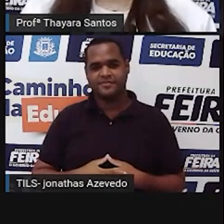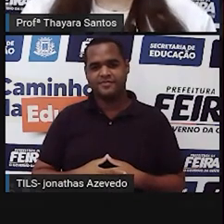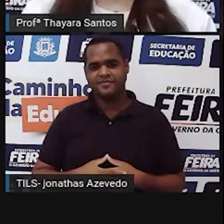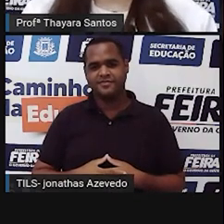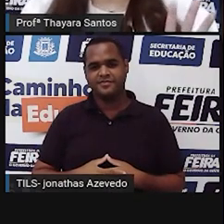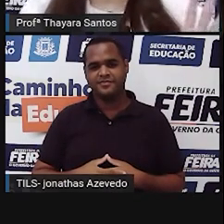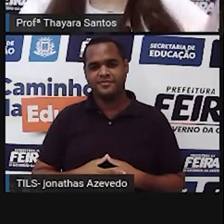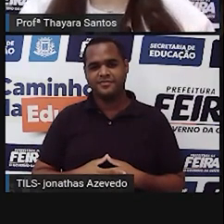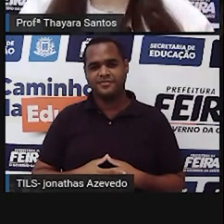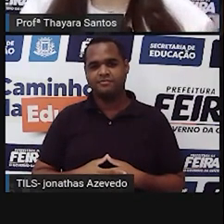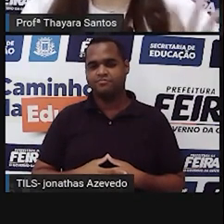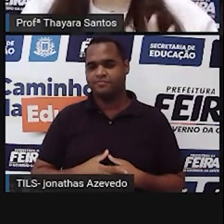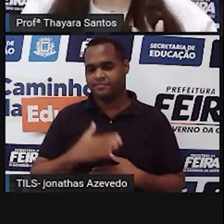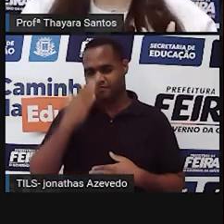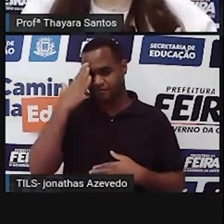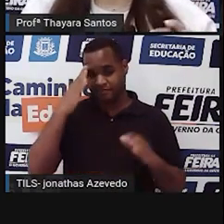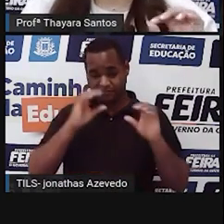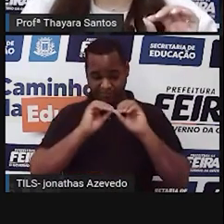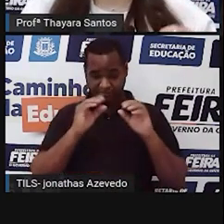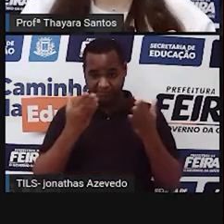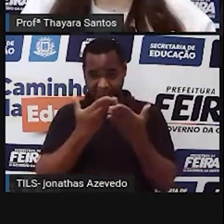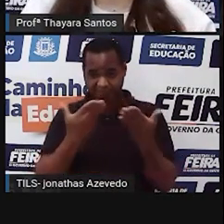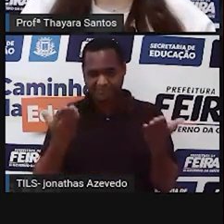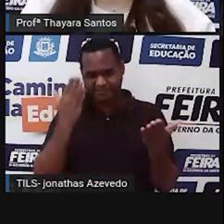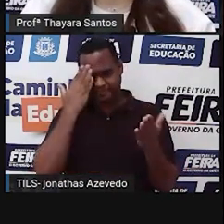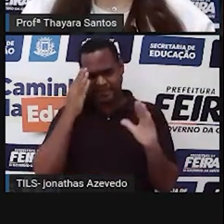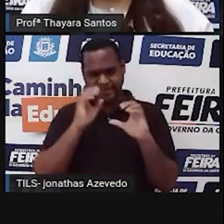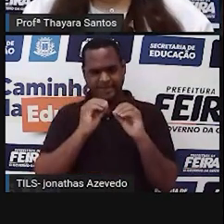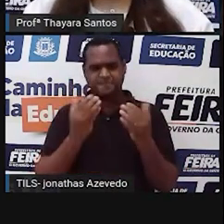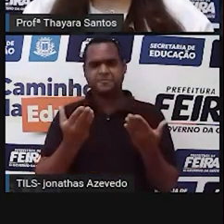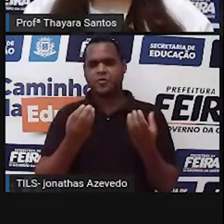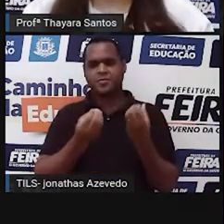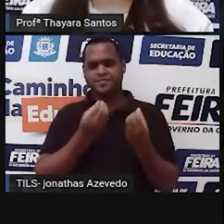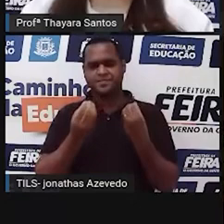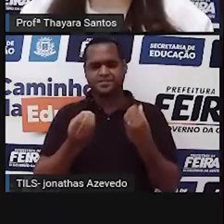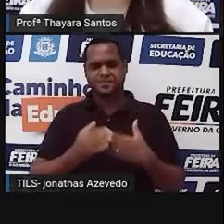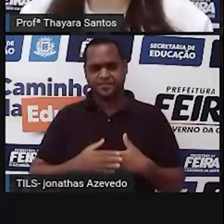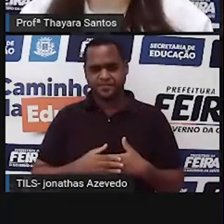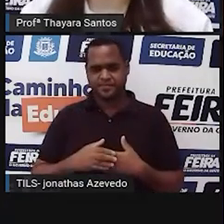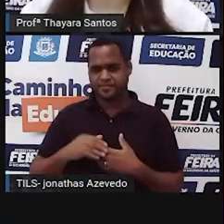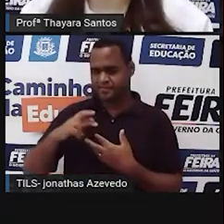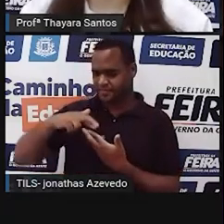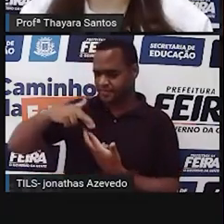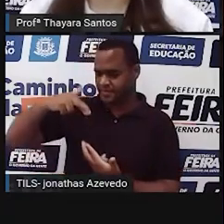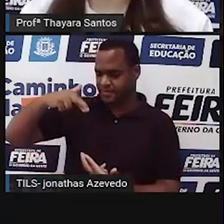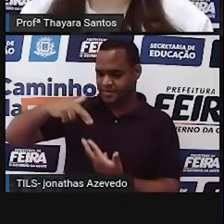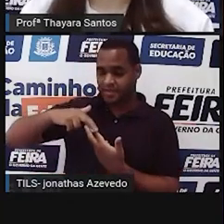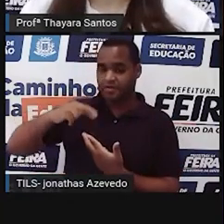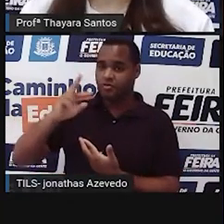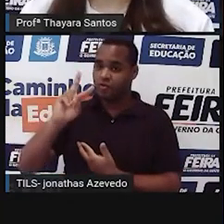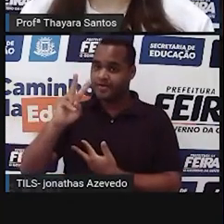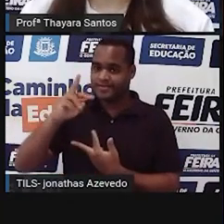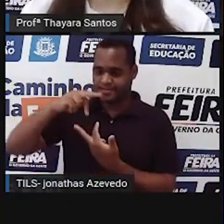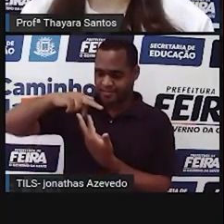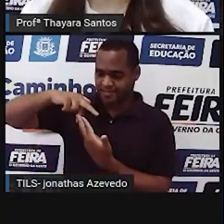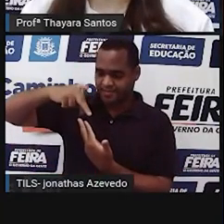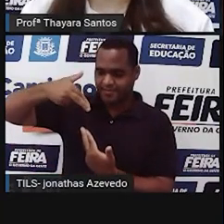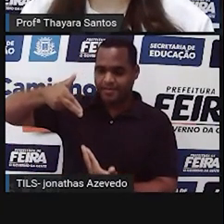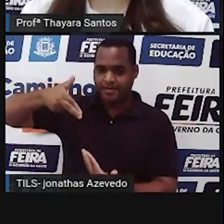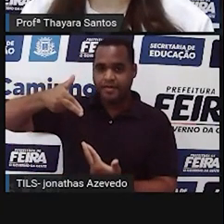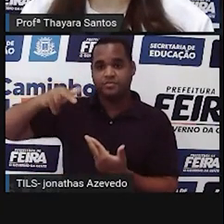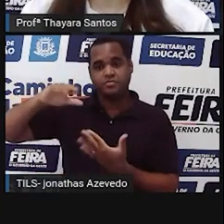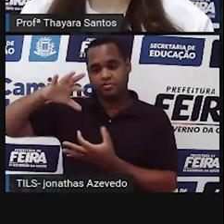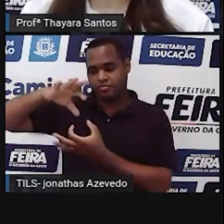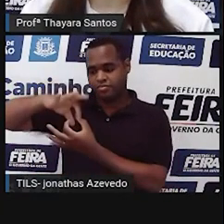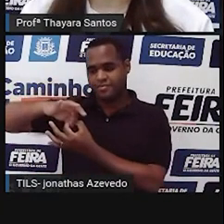Só para a gente entender como é que funciona. Porque como vocês viram, né, o DNA ele é uma dupla hélice. E ele é